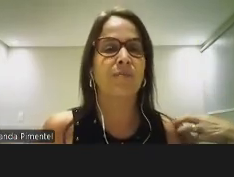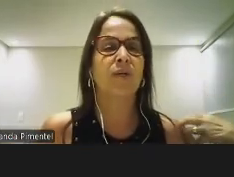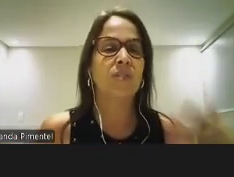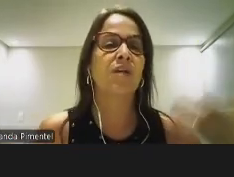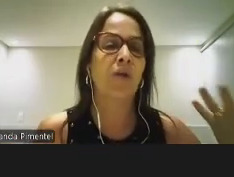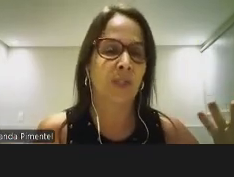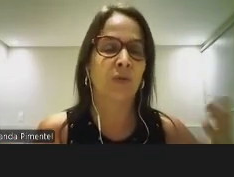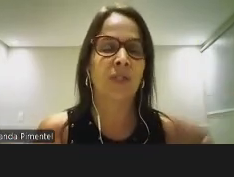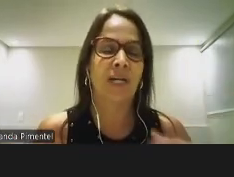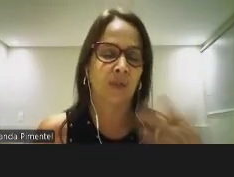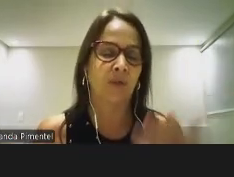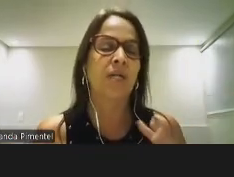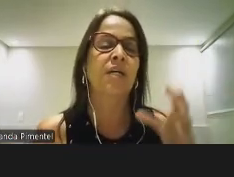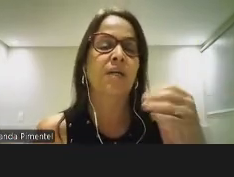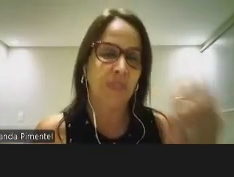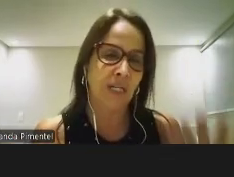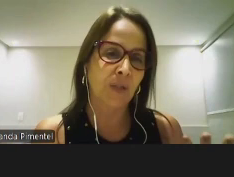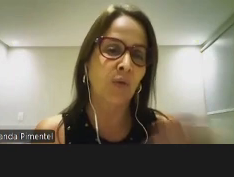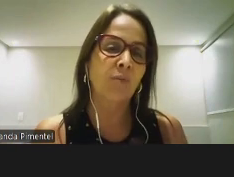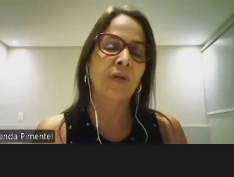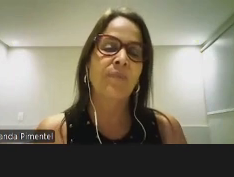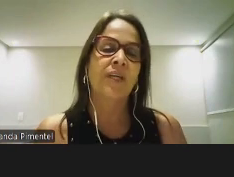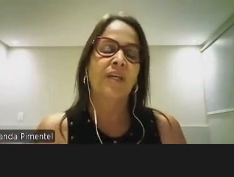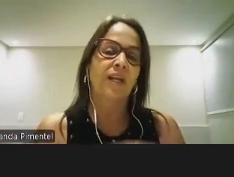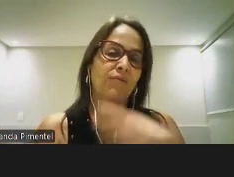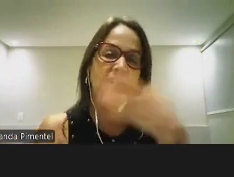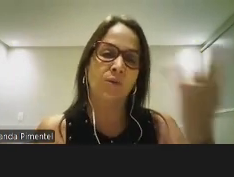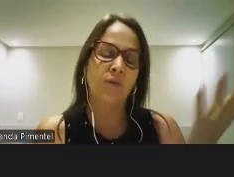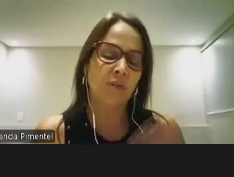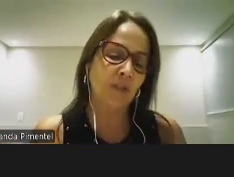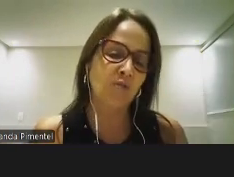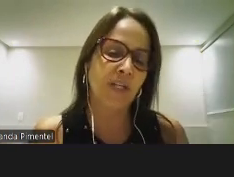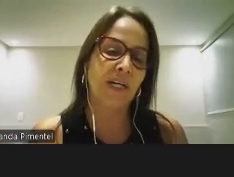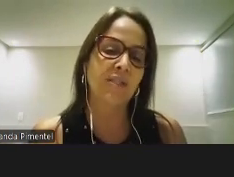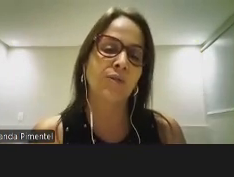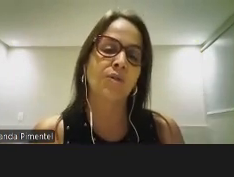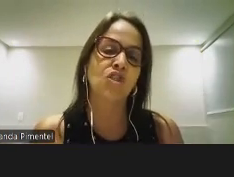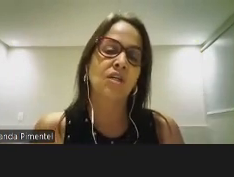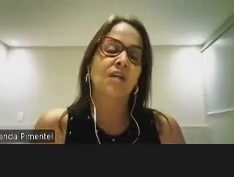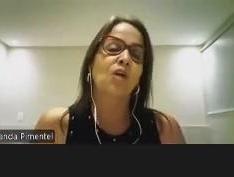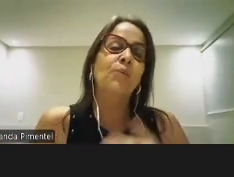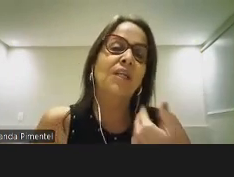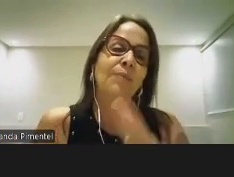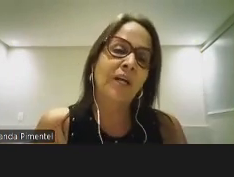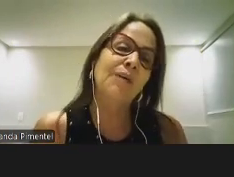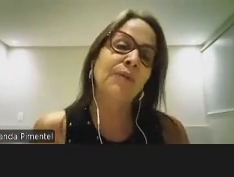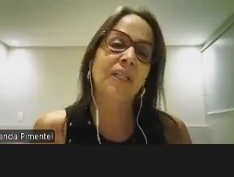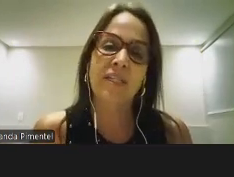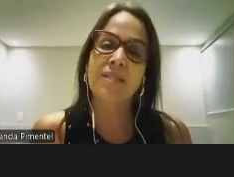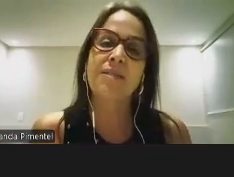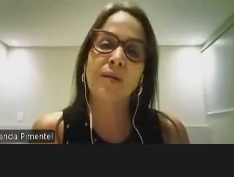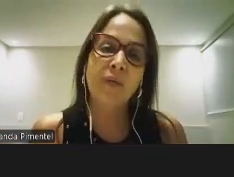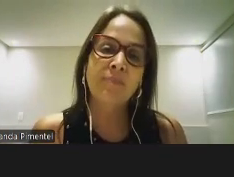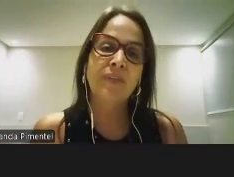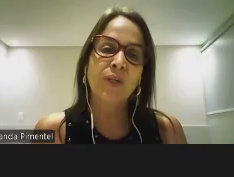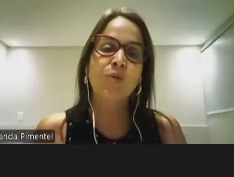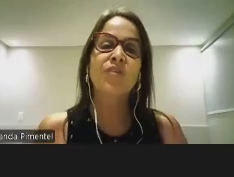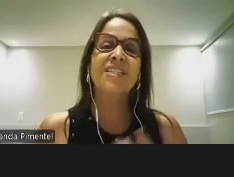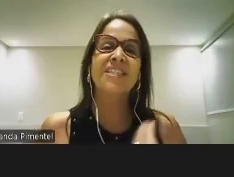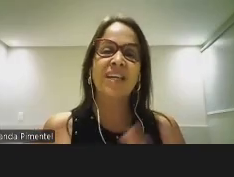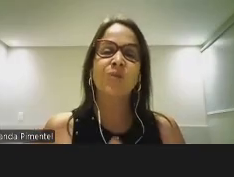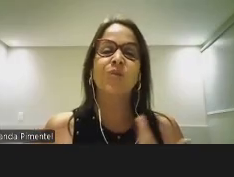para Alzheimer, não sei qual a droga, mas ele toma. Ele faz algumas outras medicações. Eu pedi para repetir esse